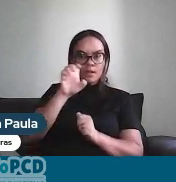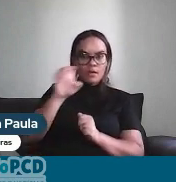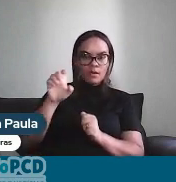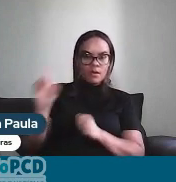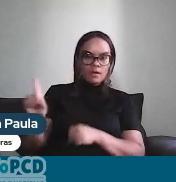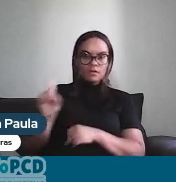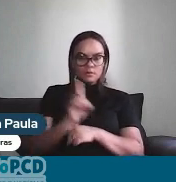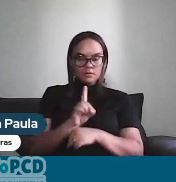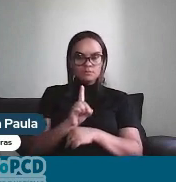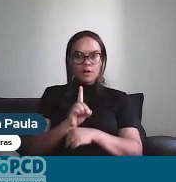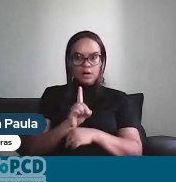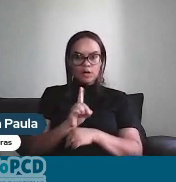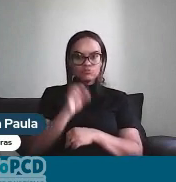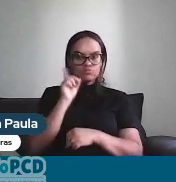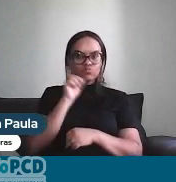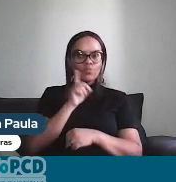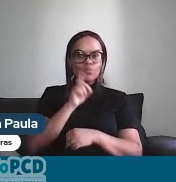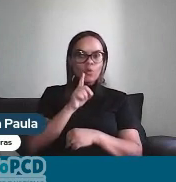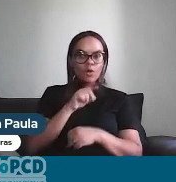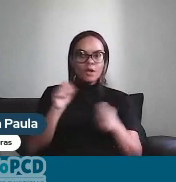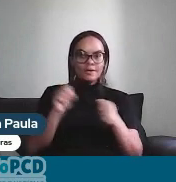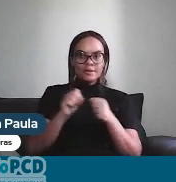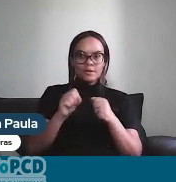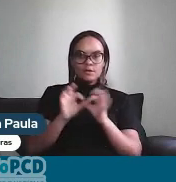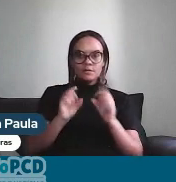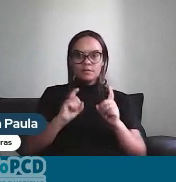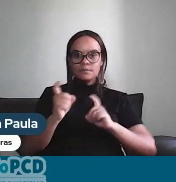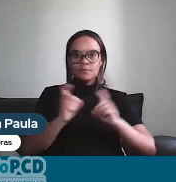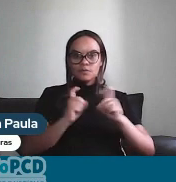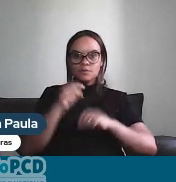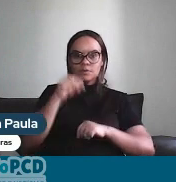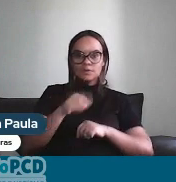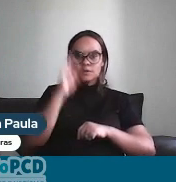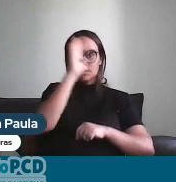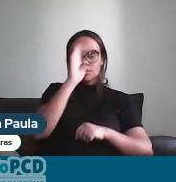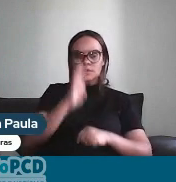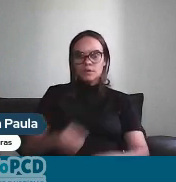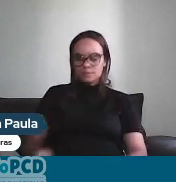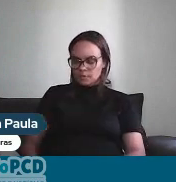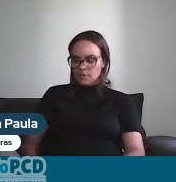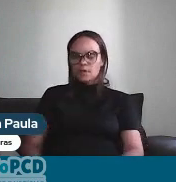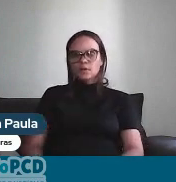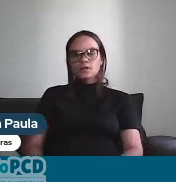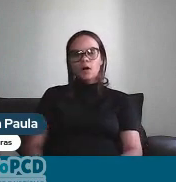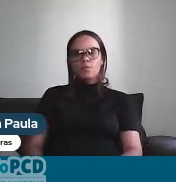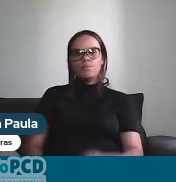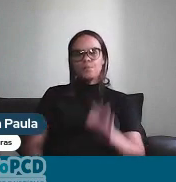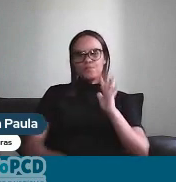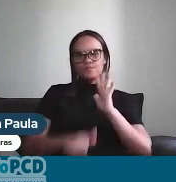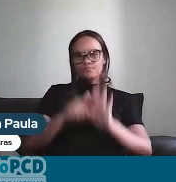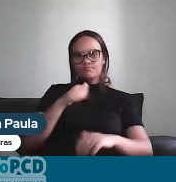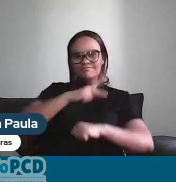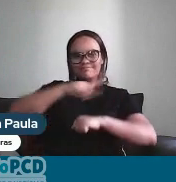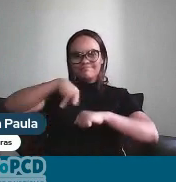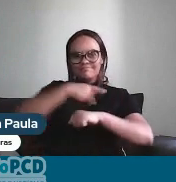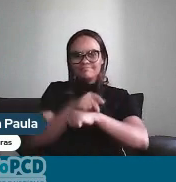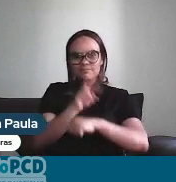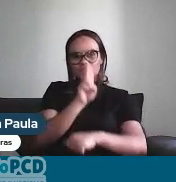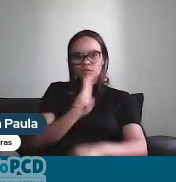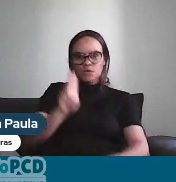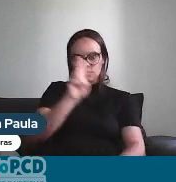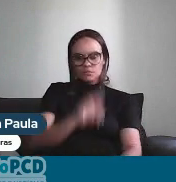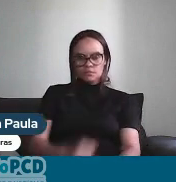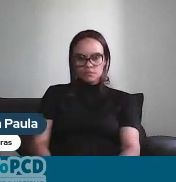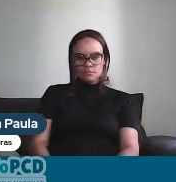de Washington para fazer uma reunião no Brasil, porque o Brasil foi um dos primeiros países a utilizar